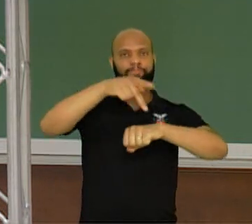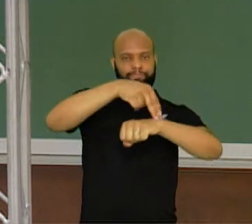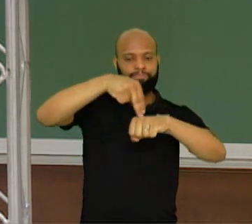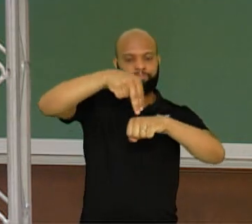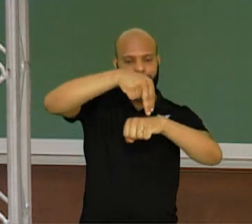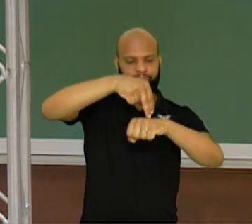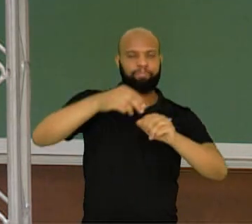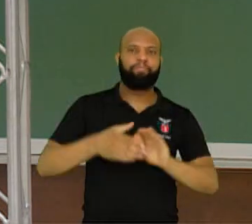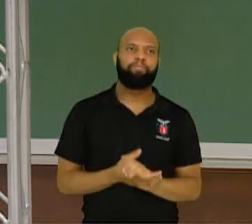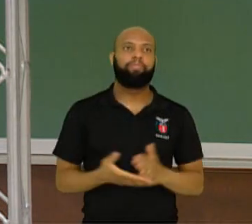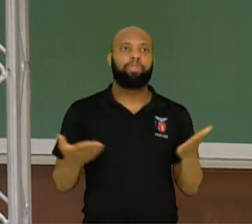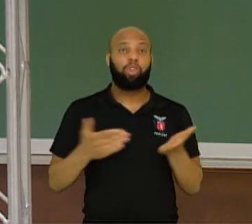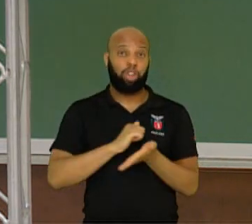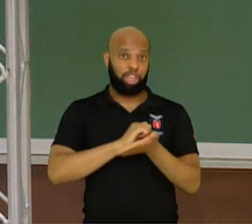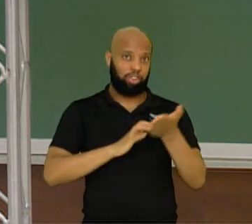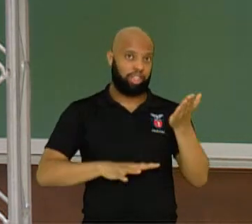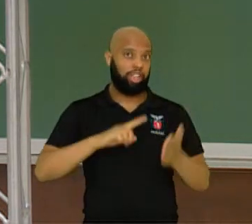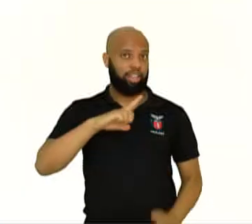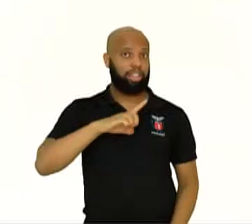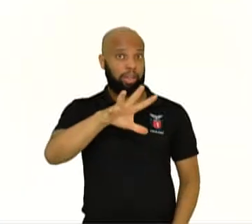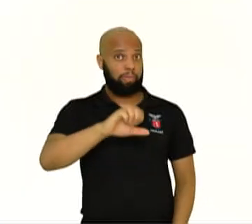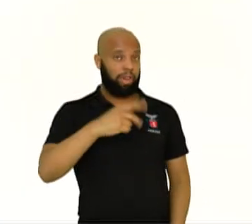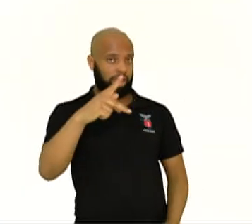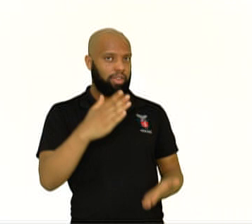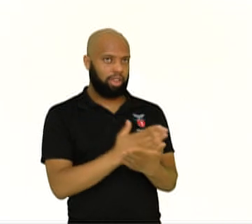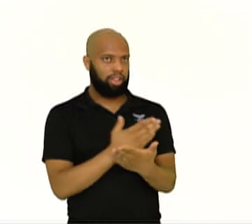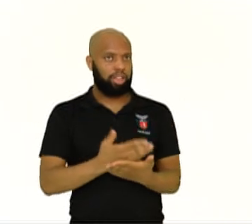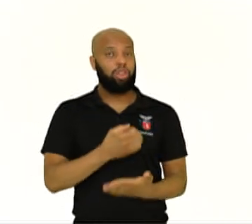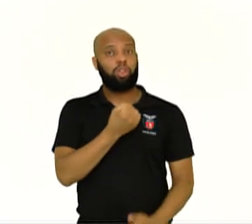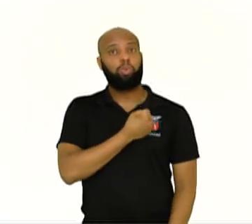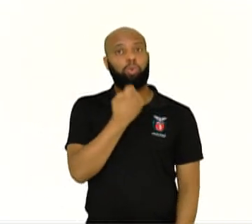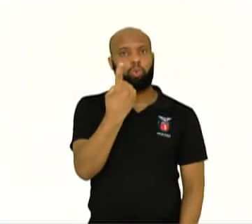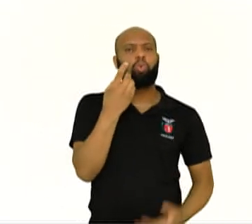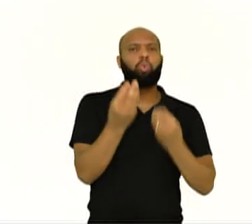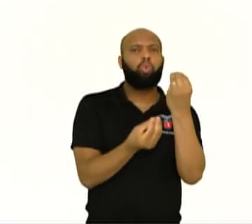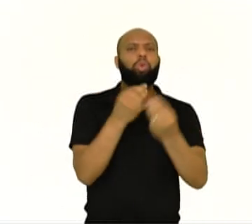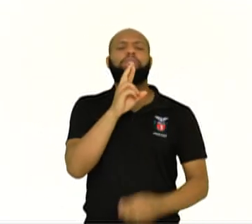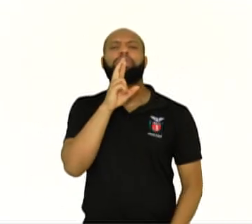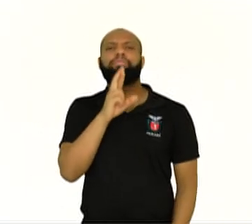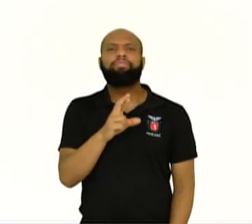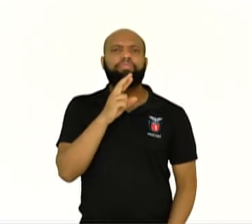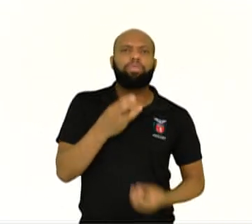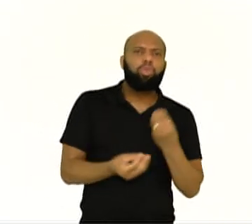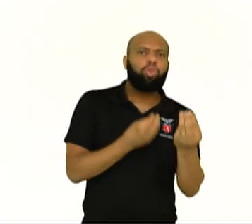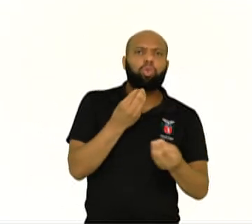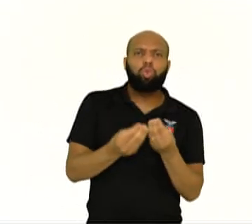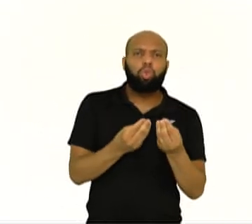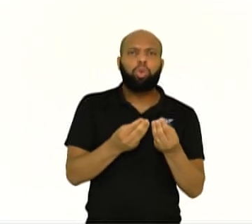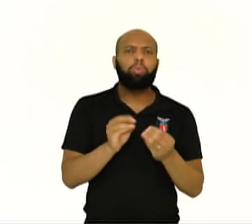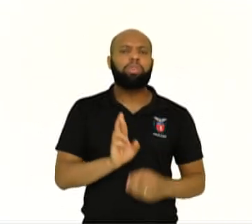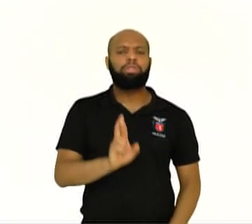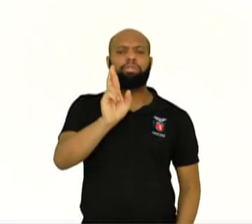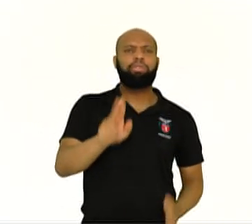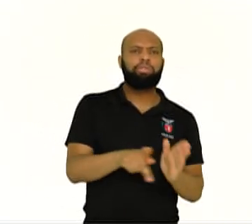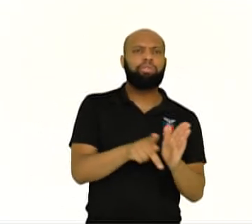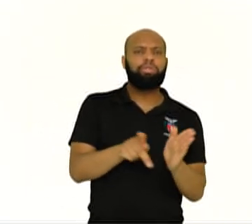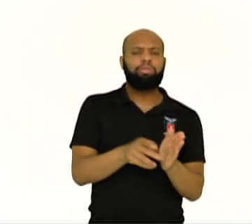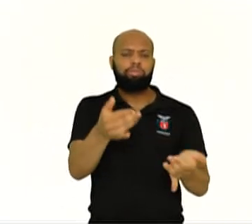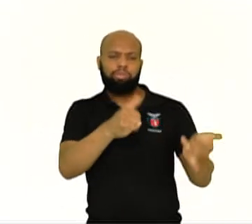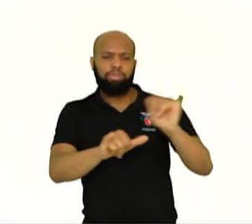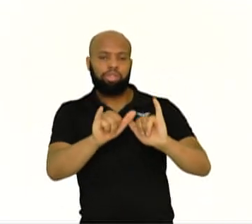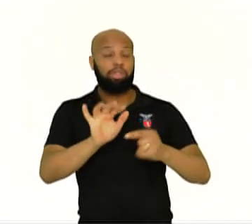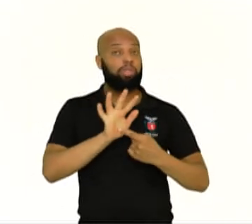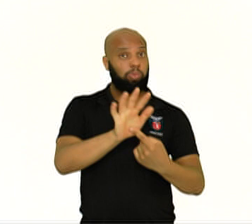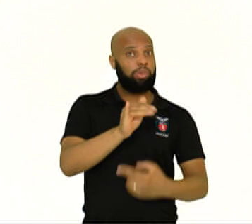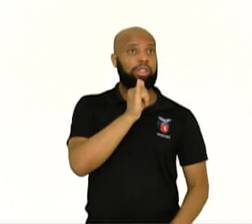hoje? Atividades. Número 1. Como são representados os elementos químicos?